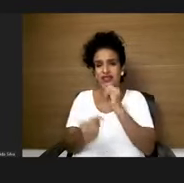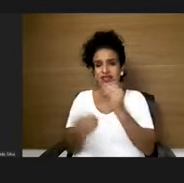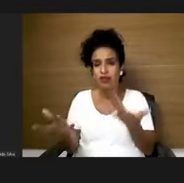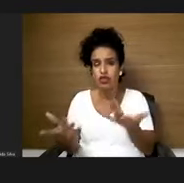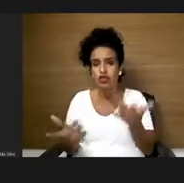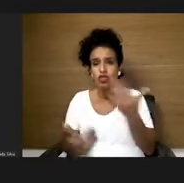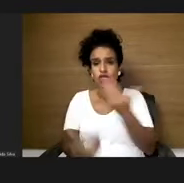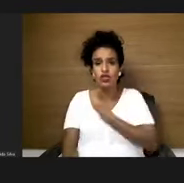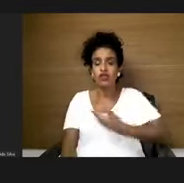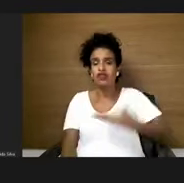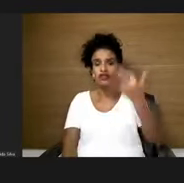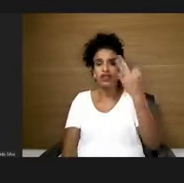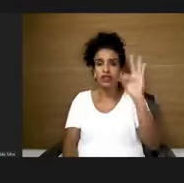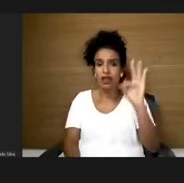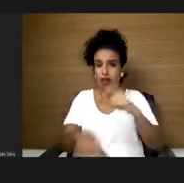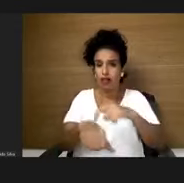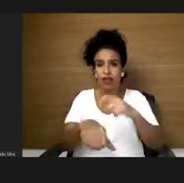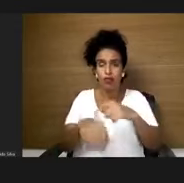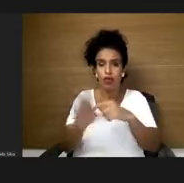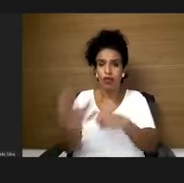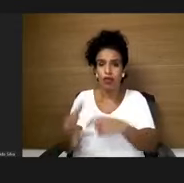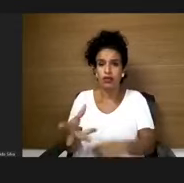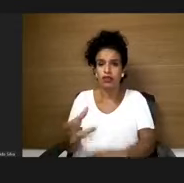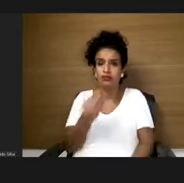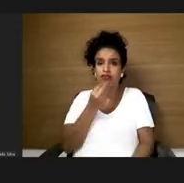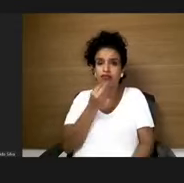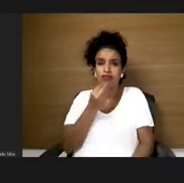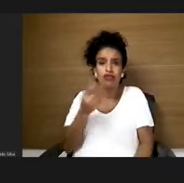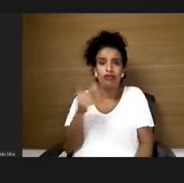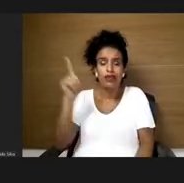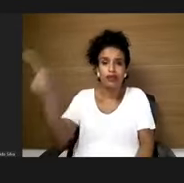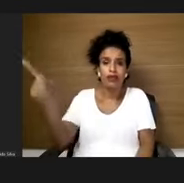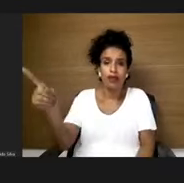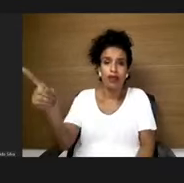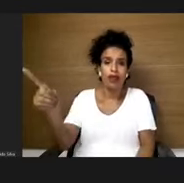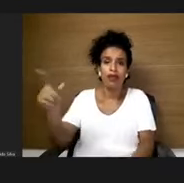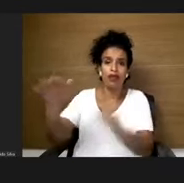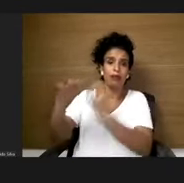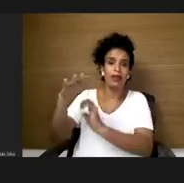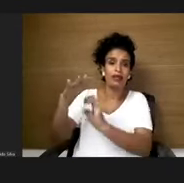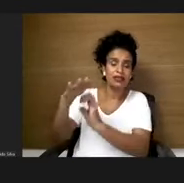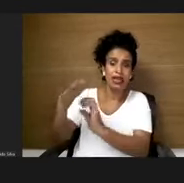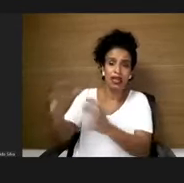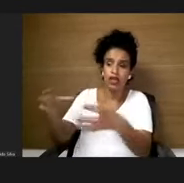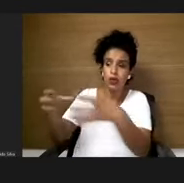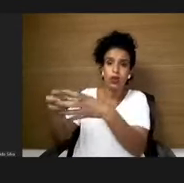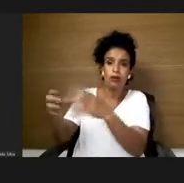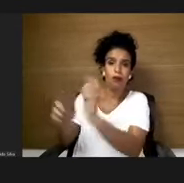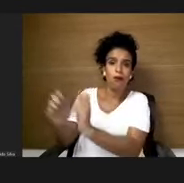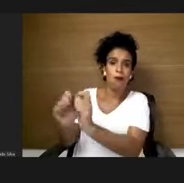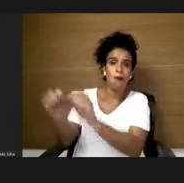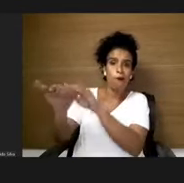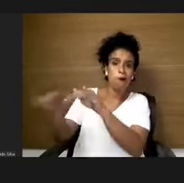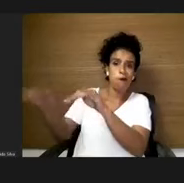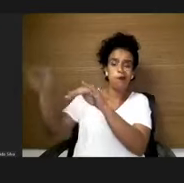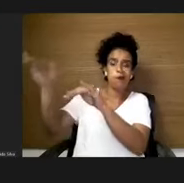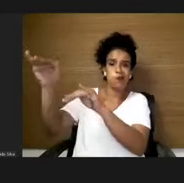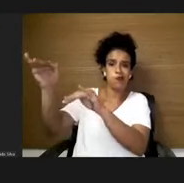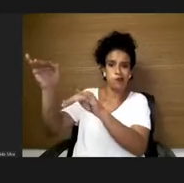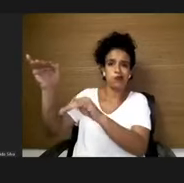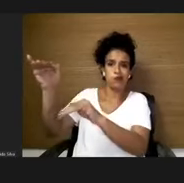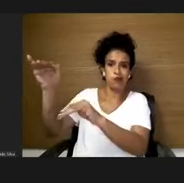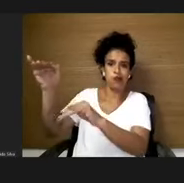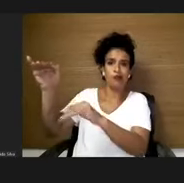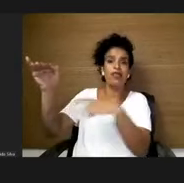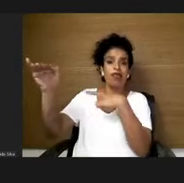classe empresarial, são os grandes conglomerados, são as grandes economias, né, que estão ali